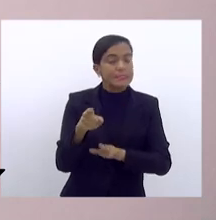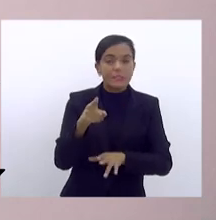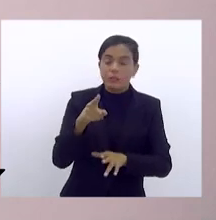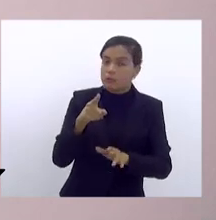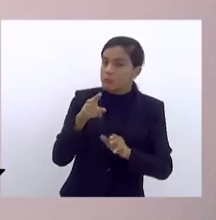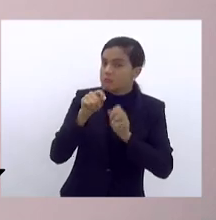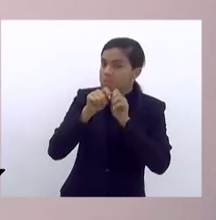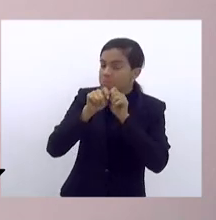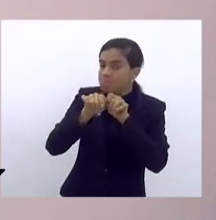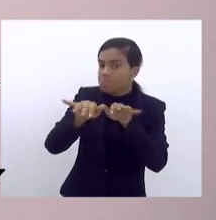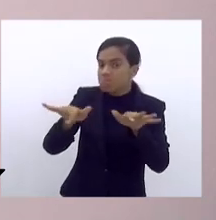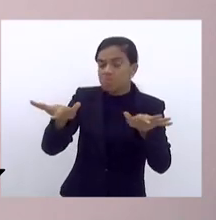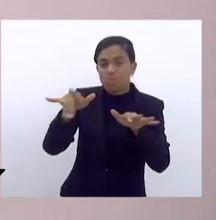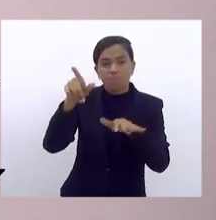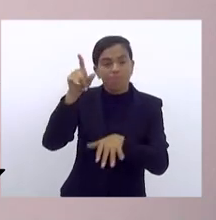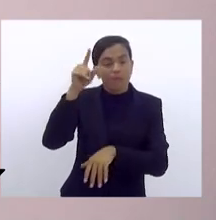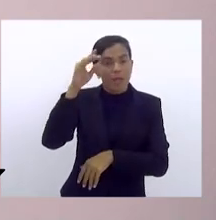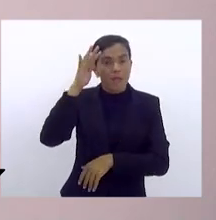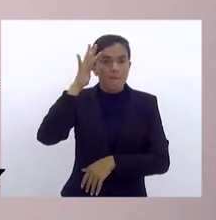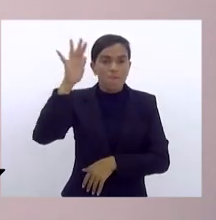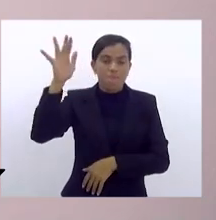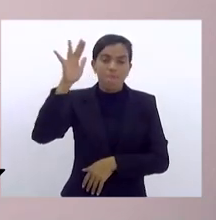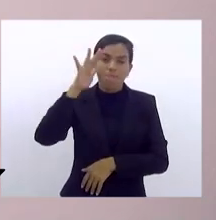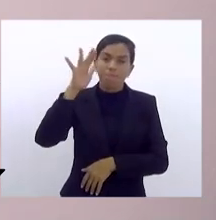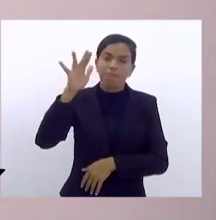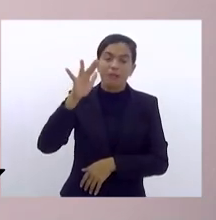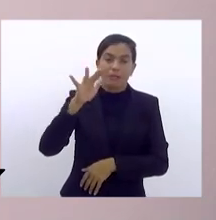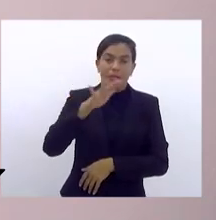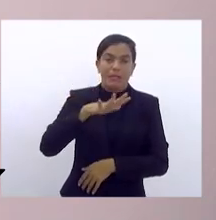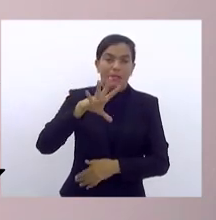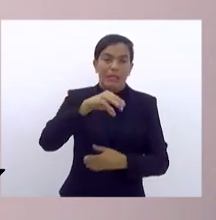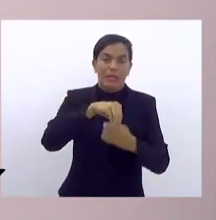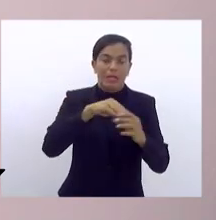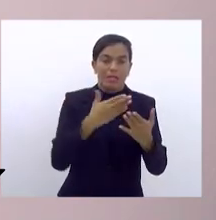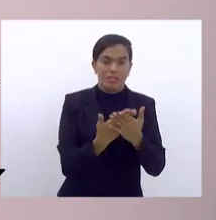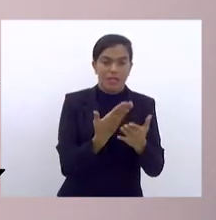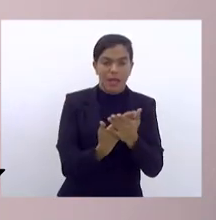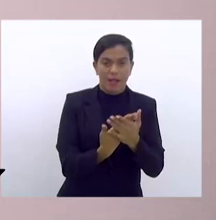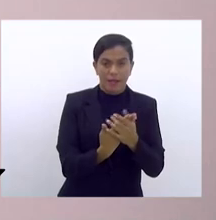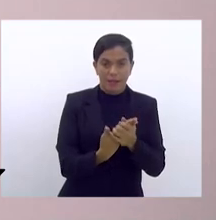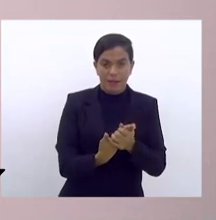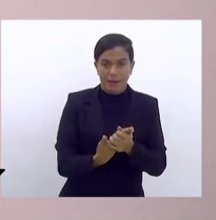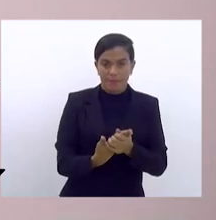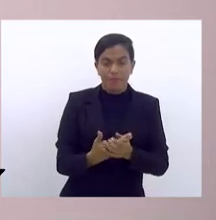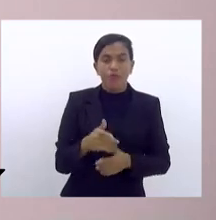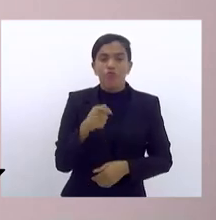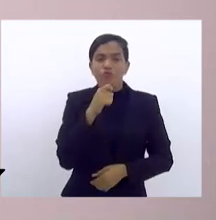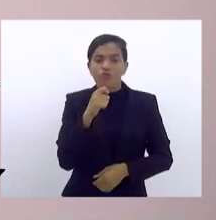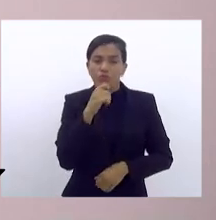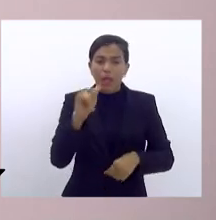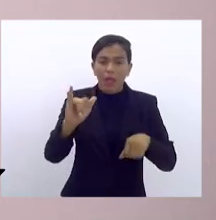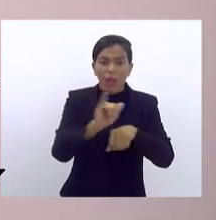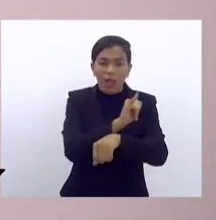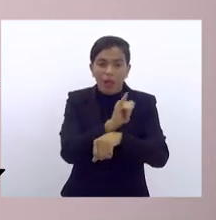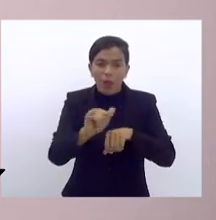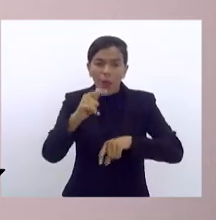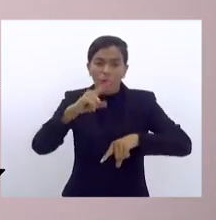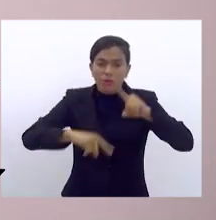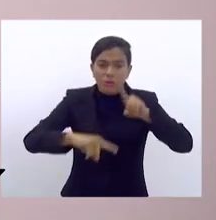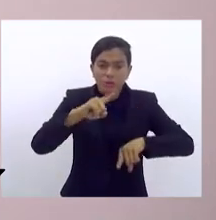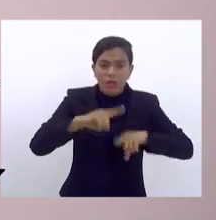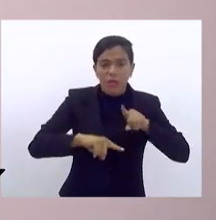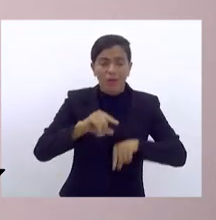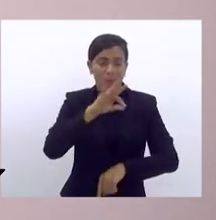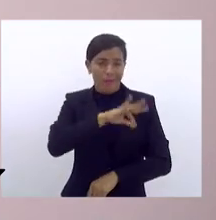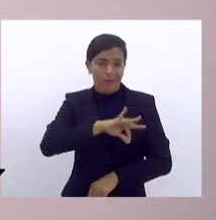de forma cotidiana e concreta nas escolas em cada escola quando não tem um recurso quando o profissional está mal